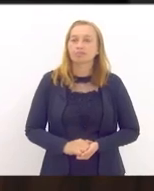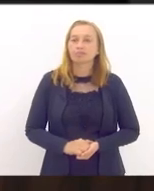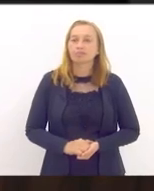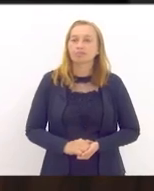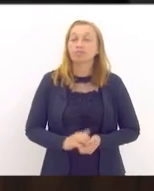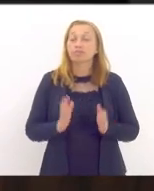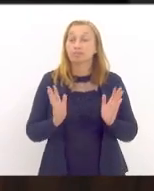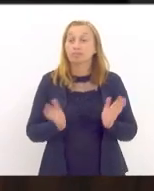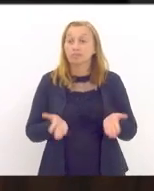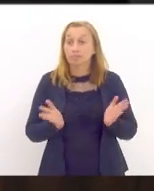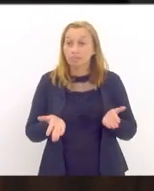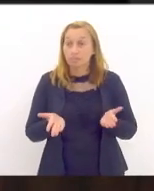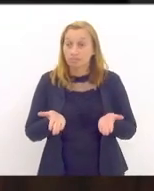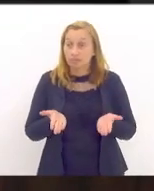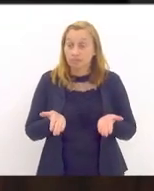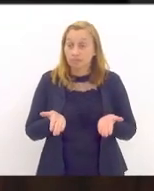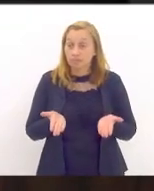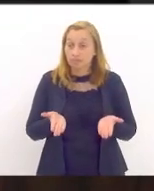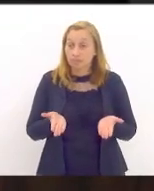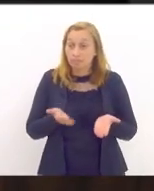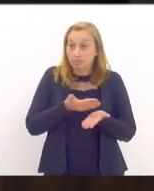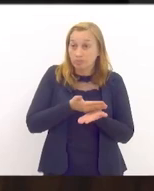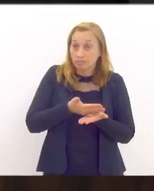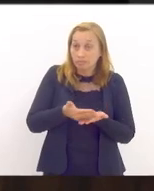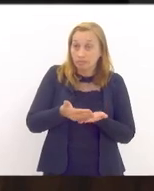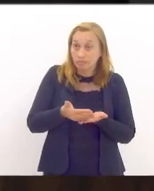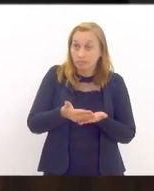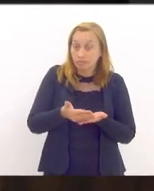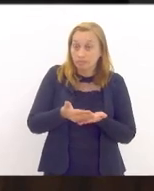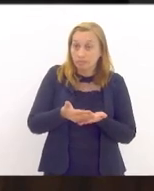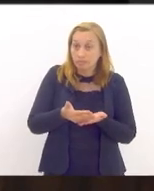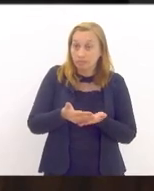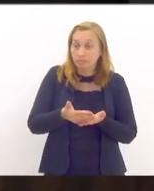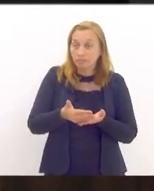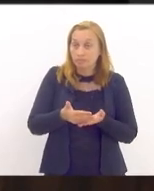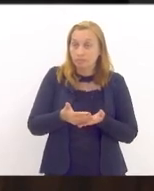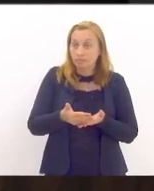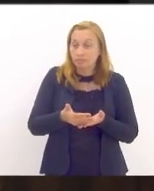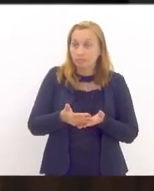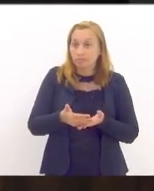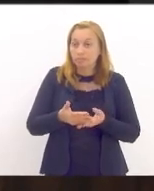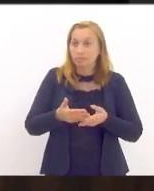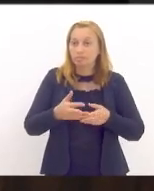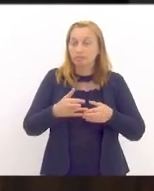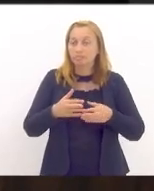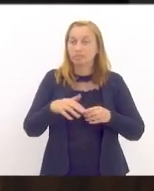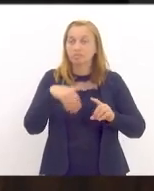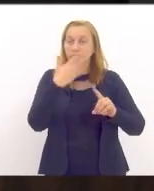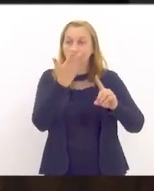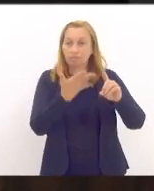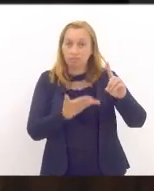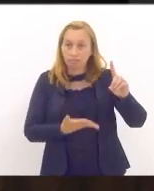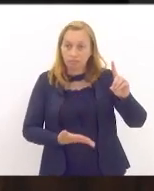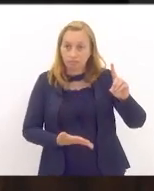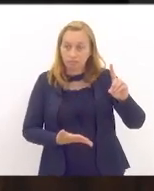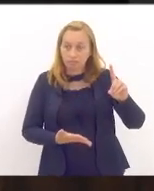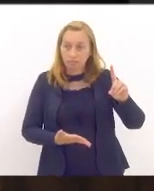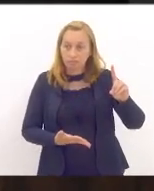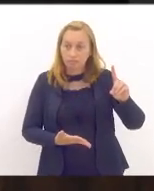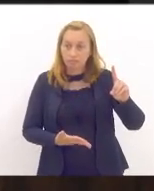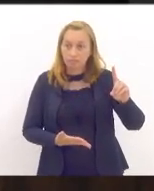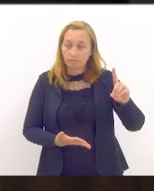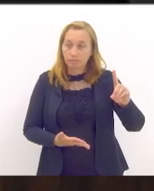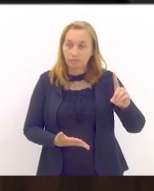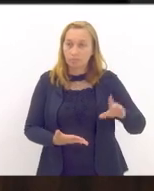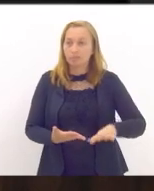vamos agora vamos iniciar Vamos iniciar uma sessão Extra sessão solene em homenagem